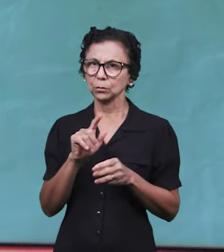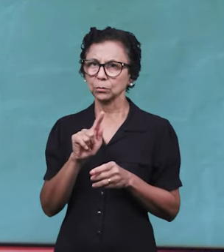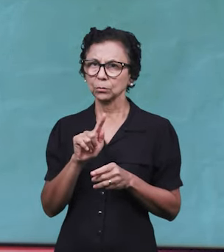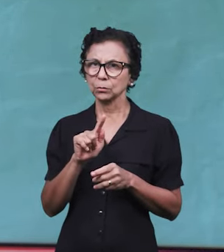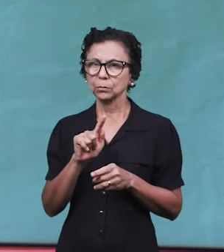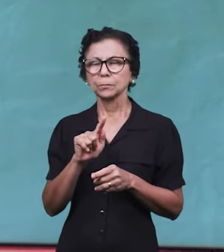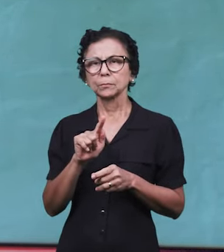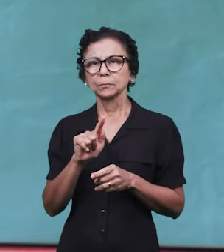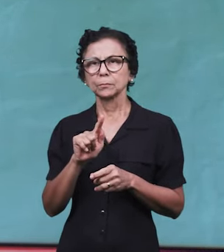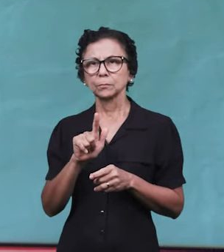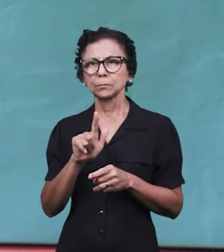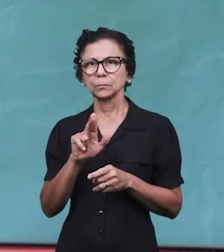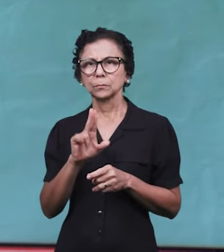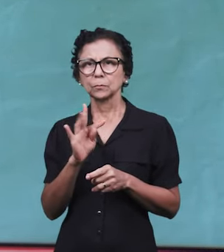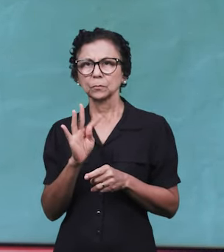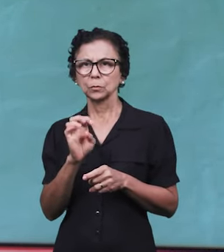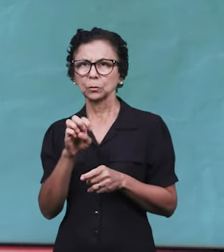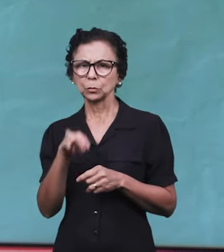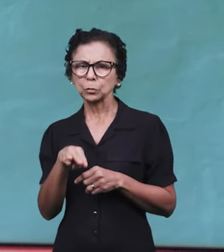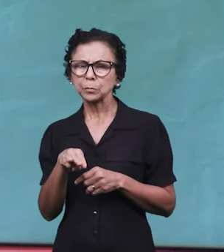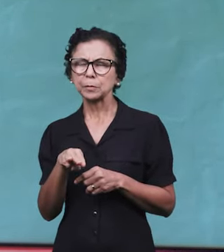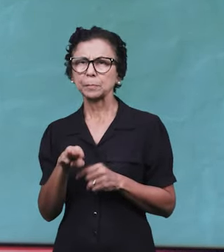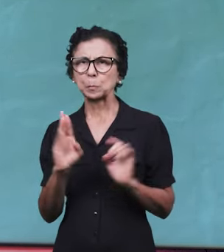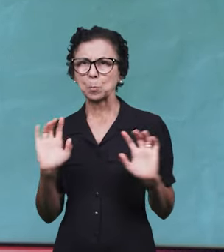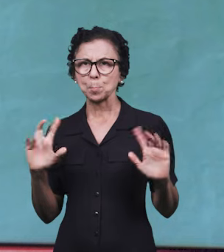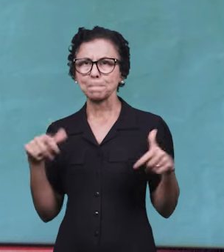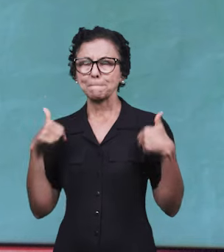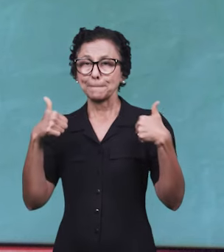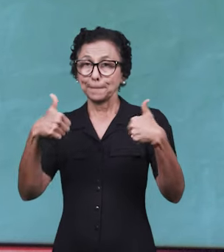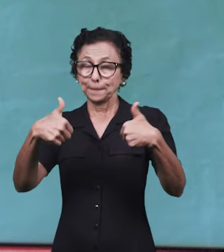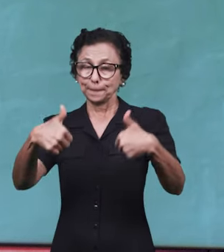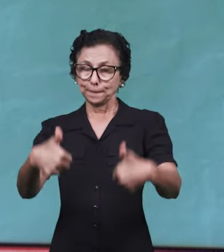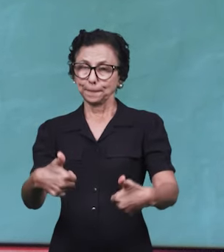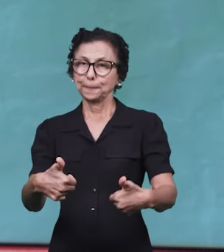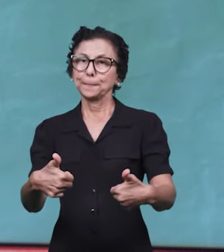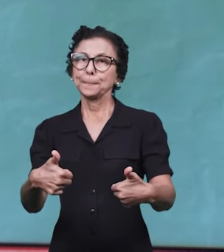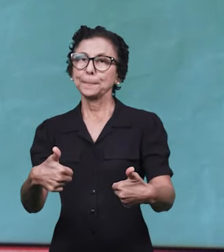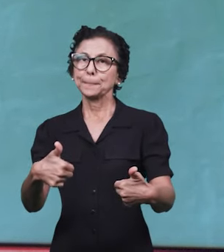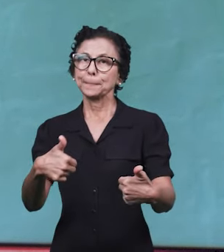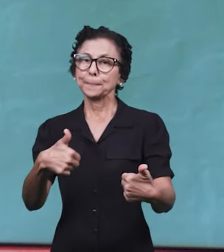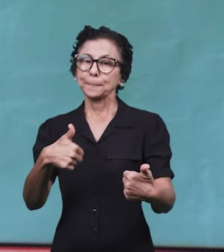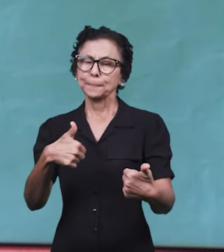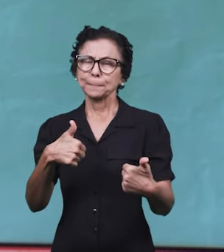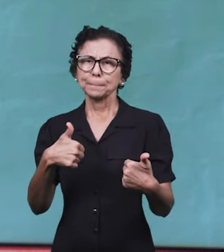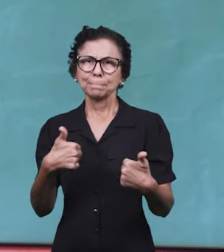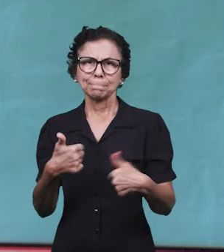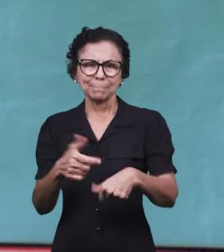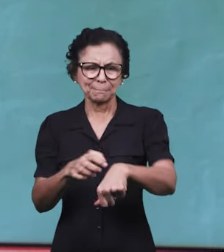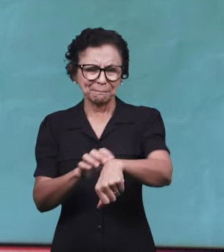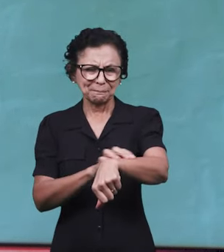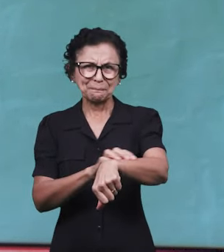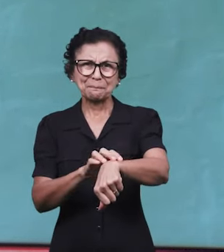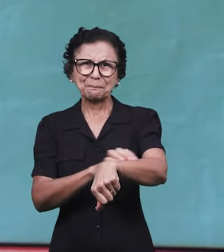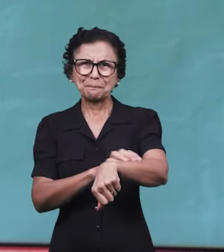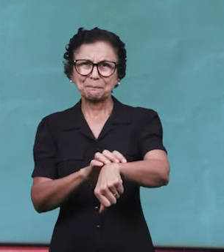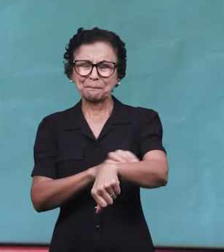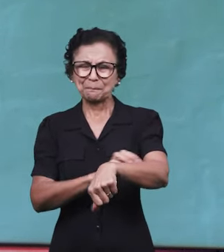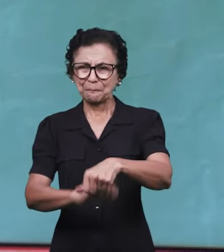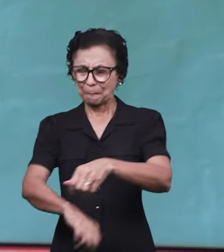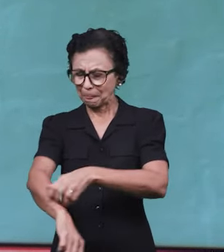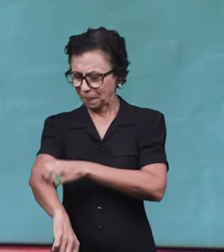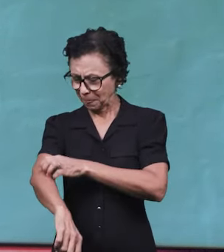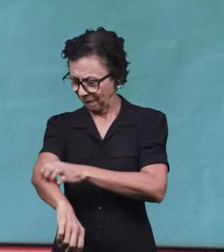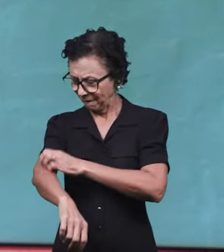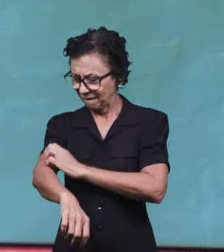nosso corpo reage com a imunoglobulina e podendo causar uma reação alérgica de alguns sintomas que já